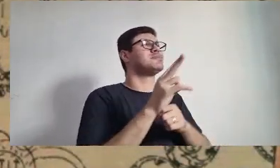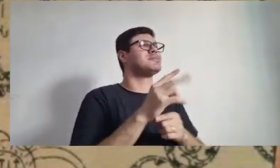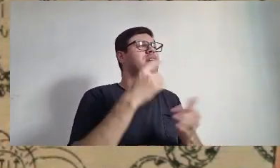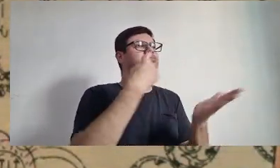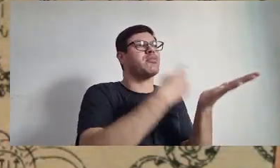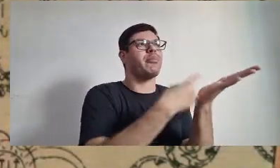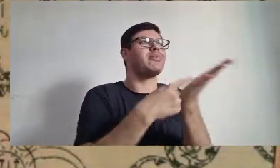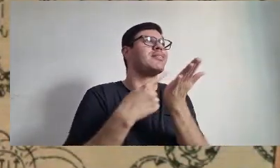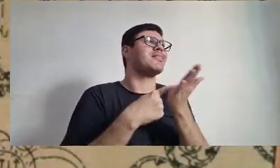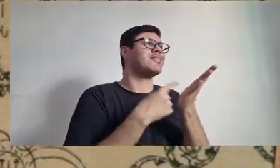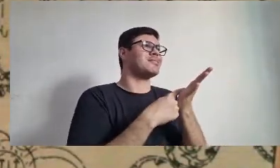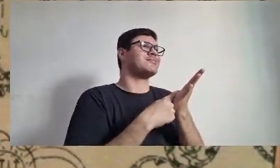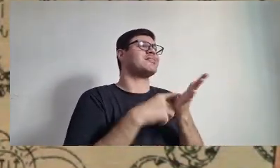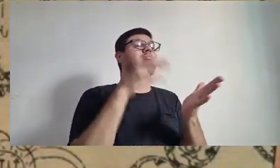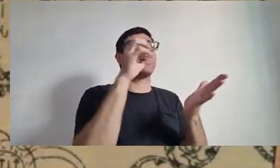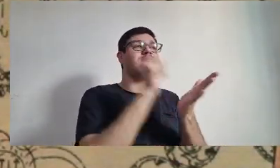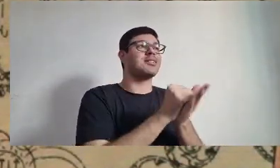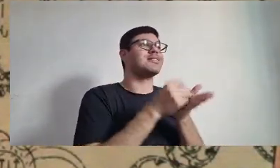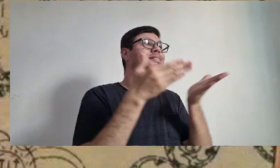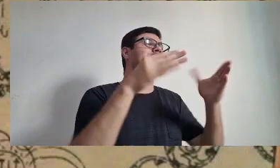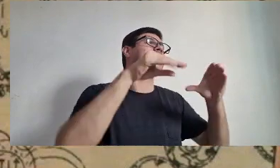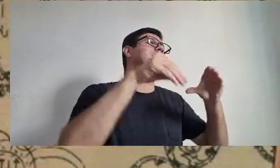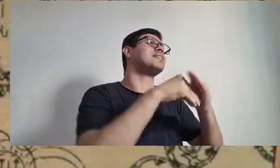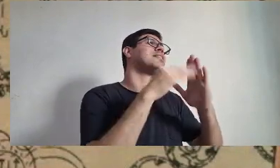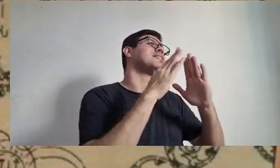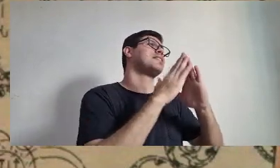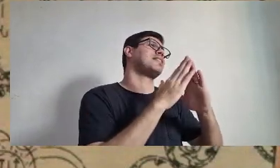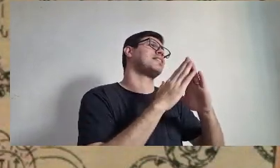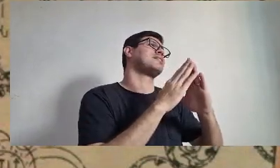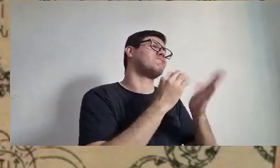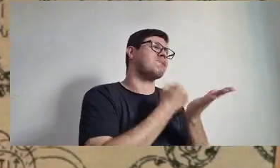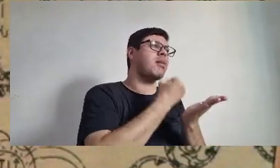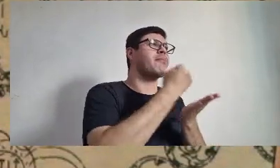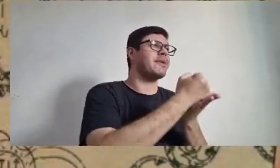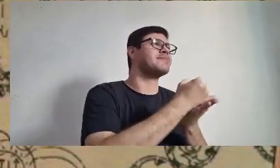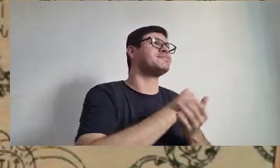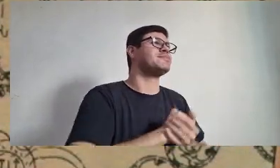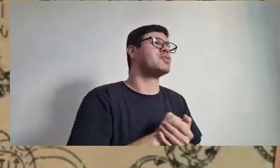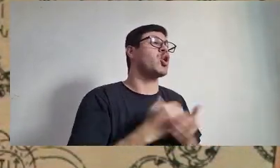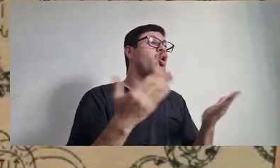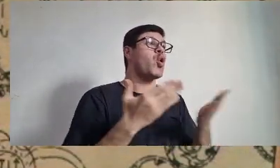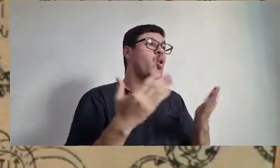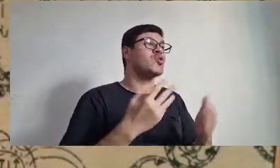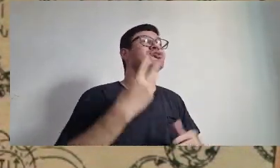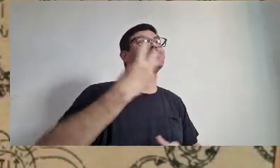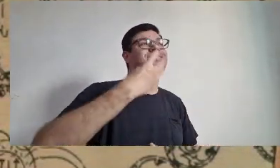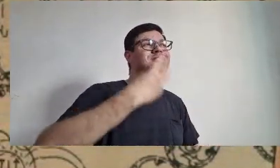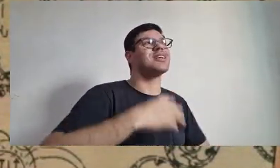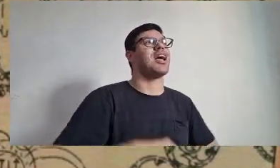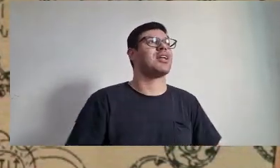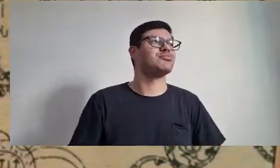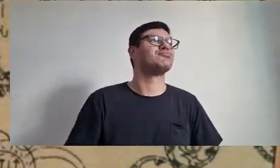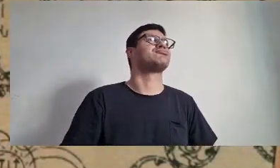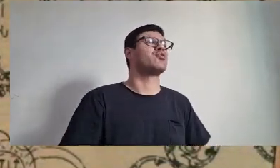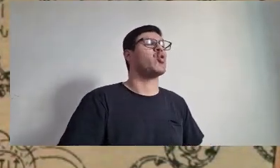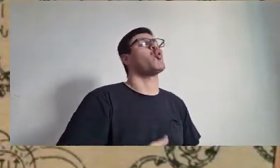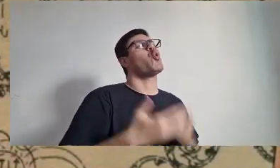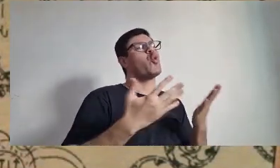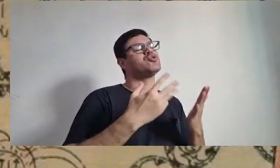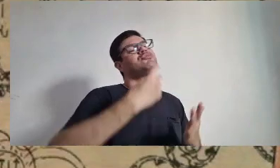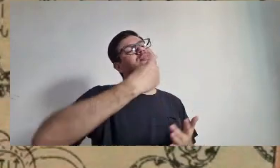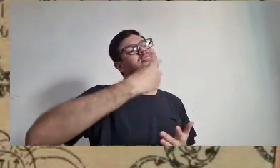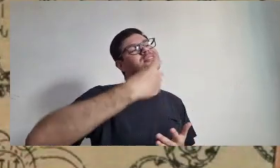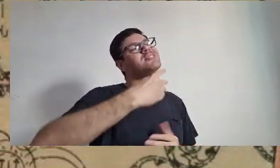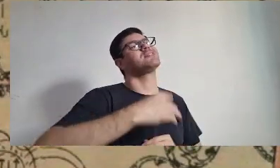todos registrados na igreja. Hoje é terceirizado. Sim. O segurança, né? Terceiriza o serviço. Terceirizado.